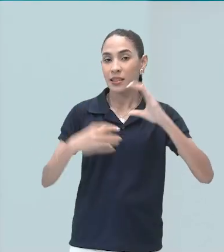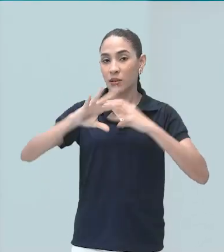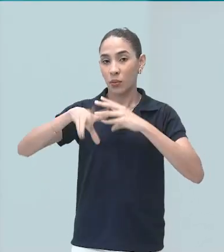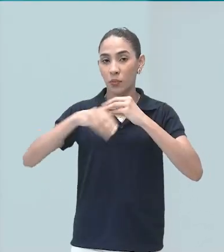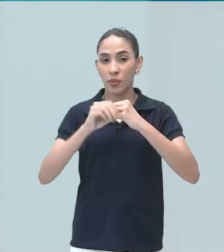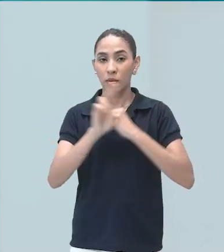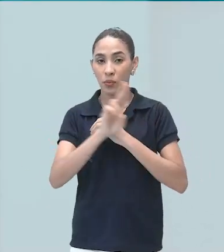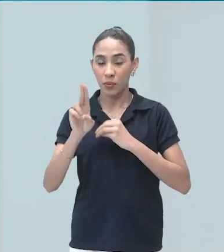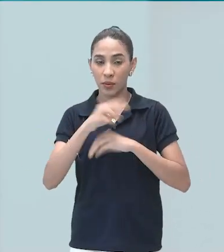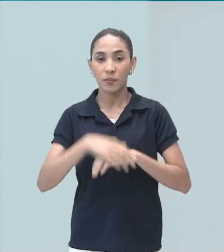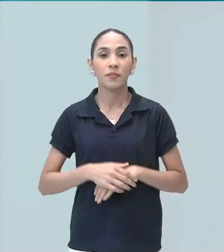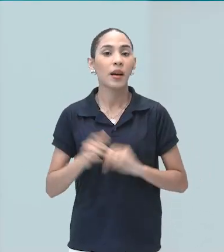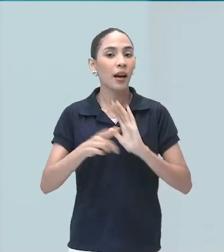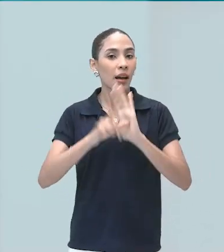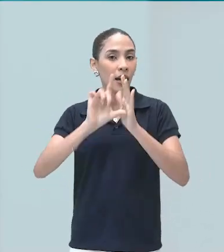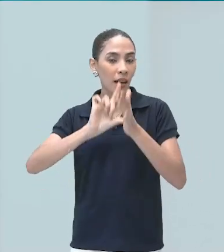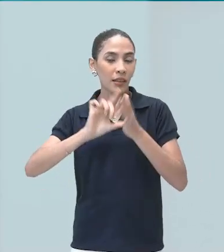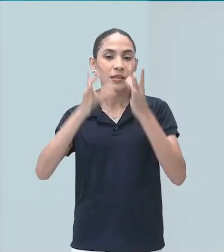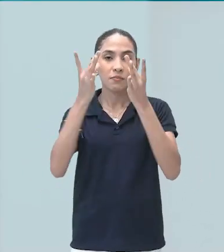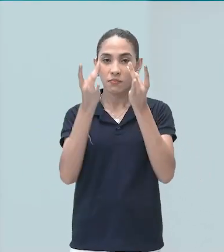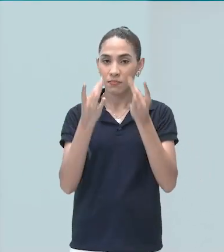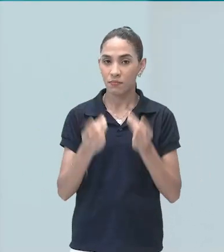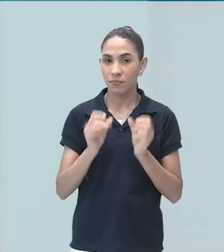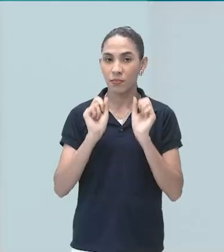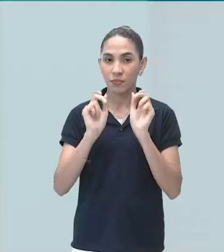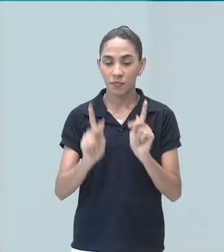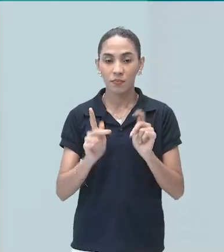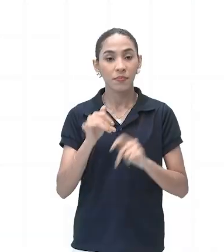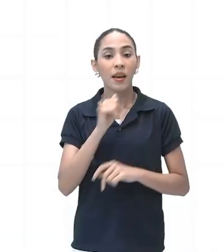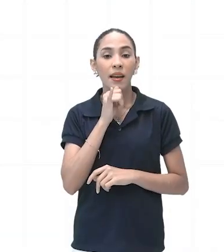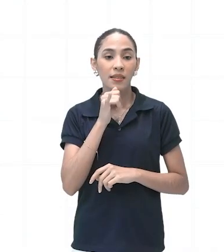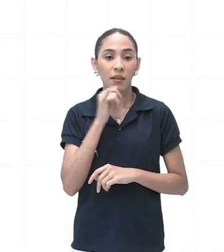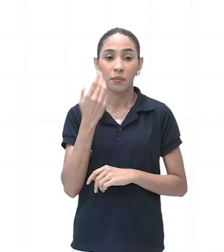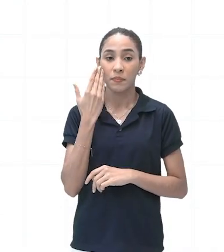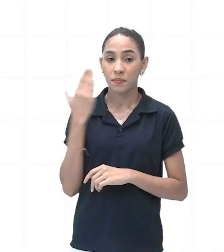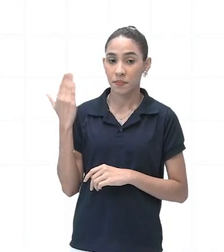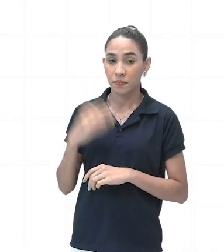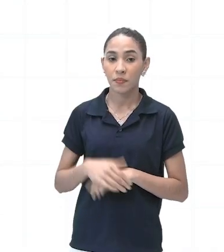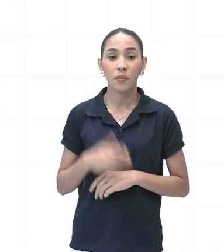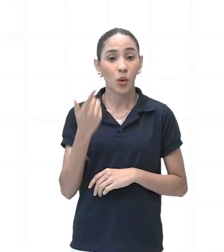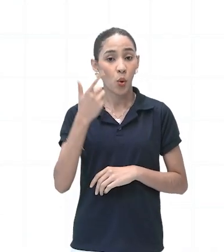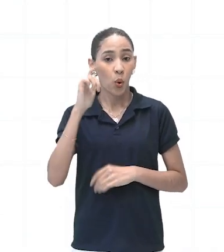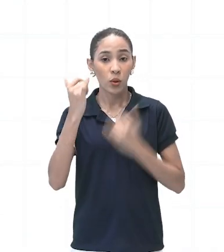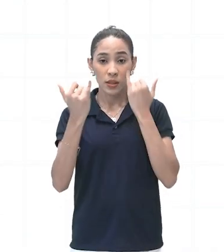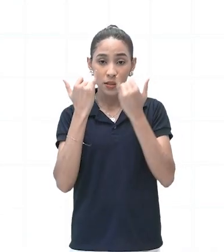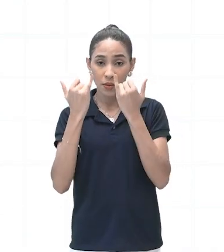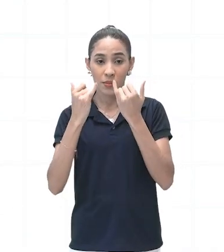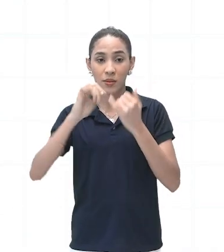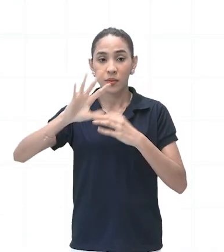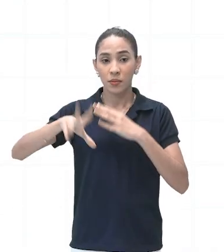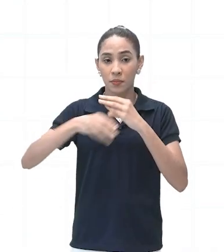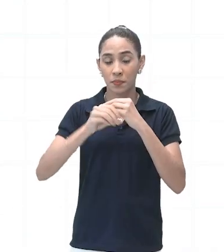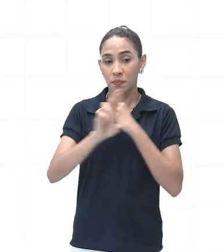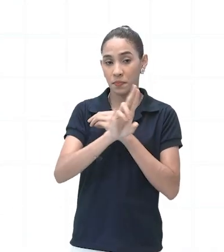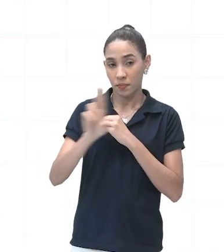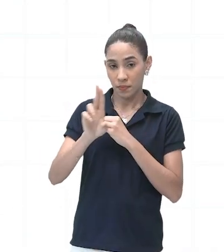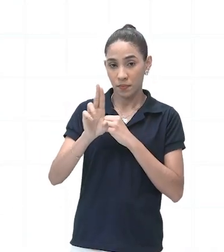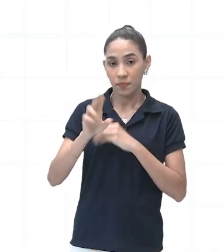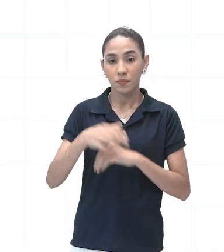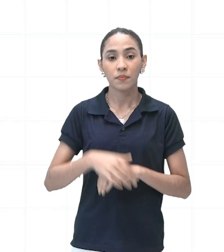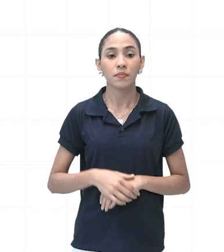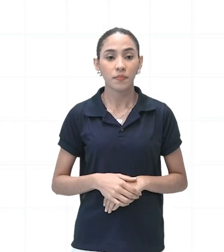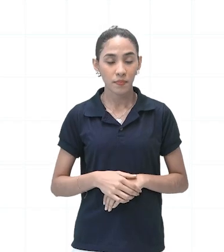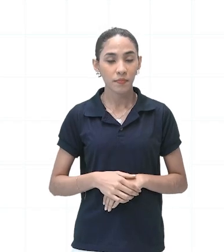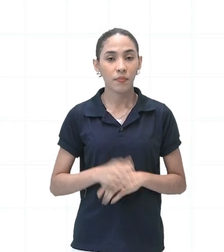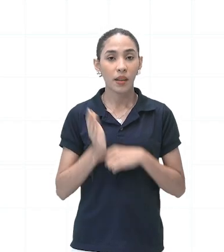complemento nominal, antes de demonstrar mais alguns exemplos. Então, olhem só. Outras informações importantes que